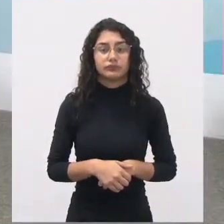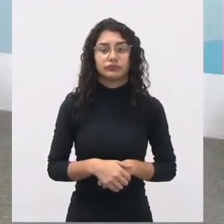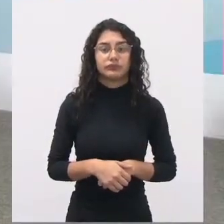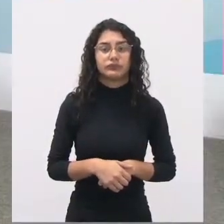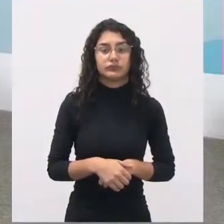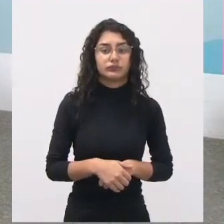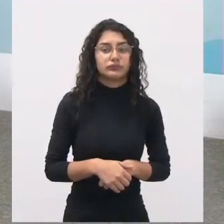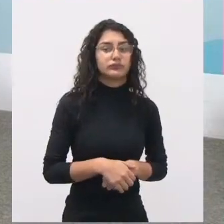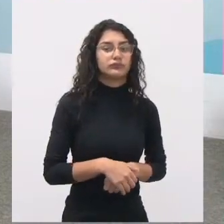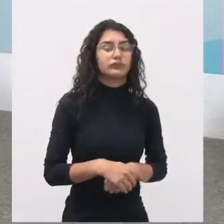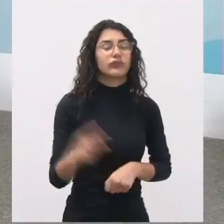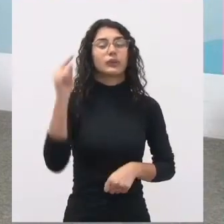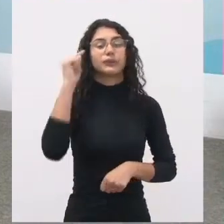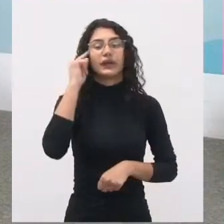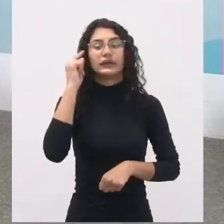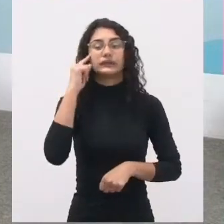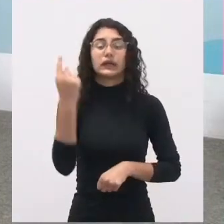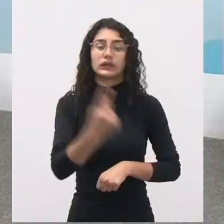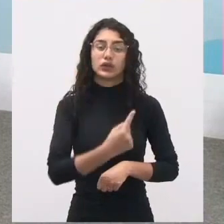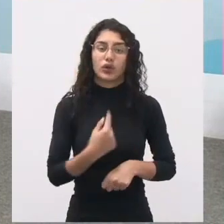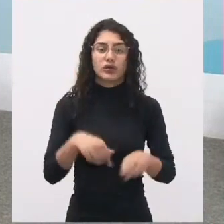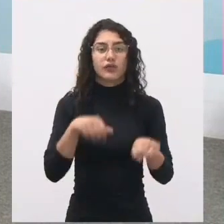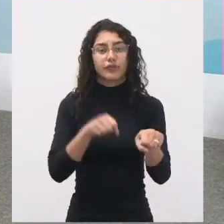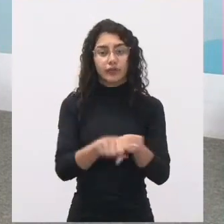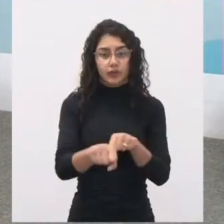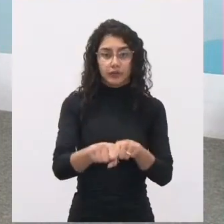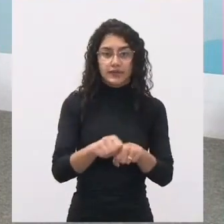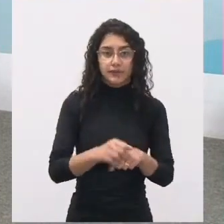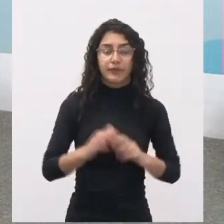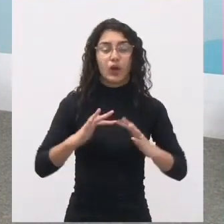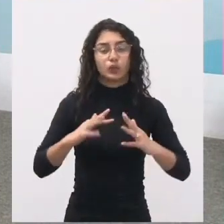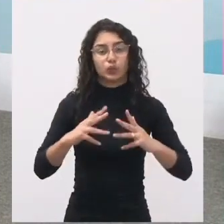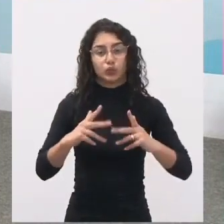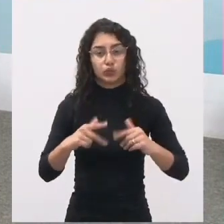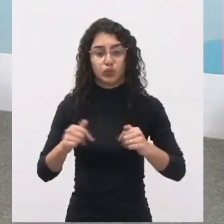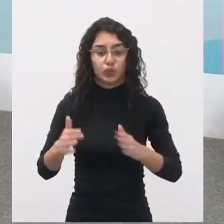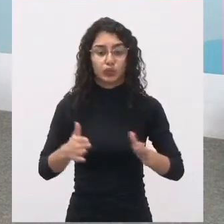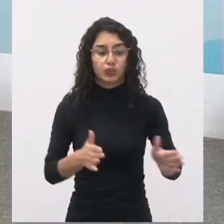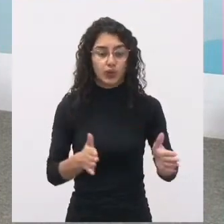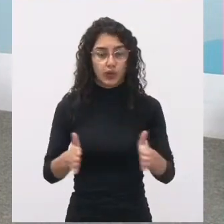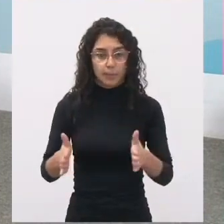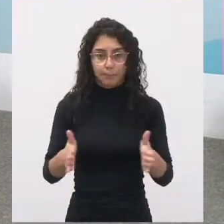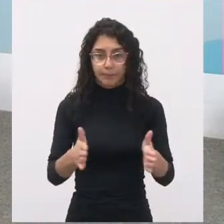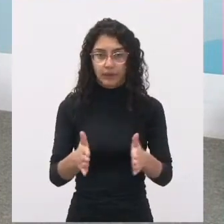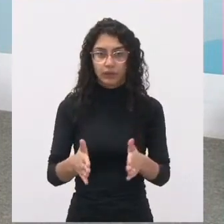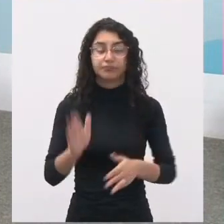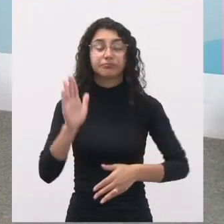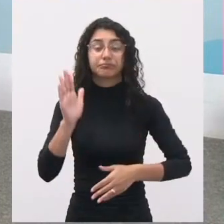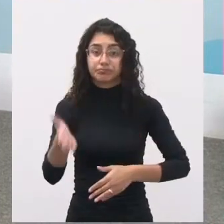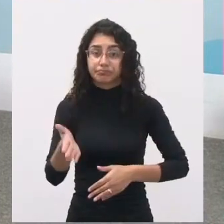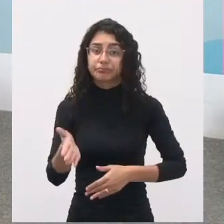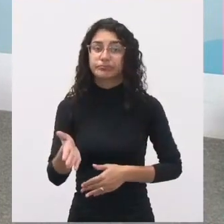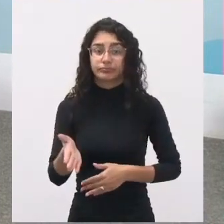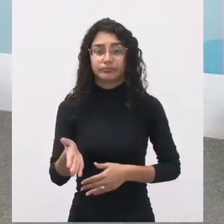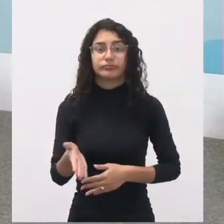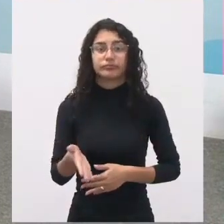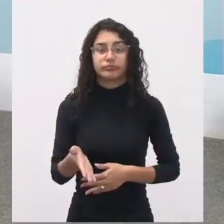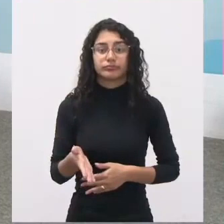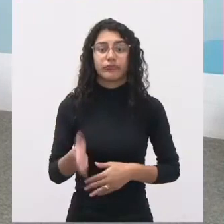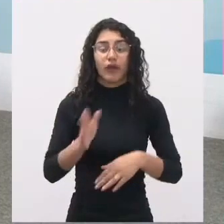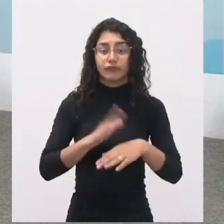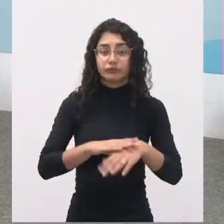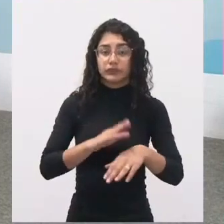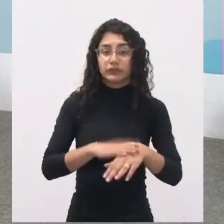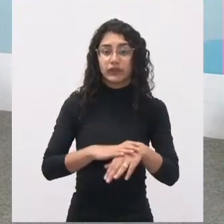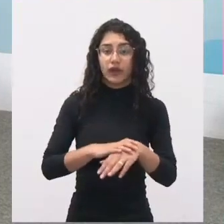Vamos pensar aqui a nossa formação, né? Todo o percurso que a gente já percorreu para chegarmos aqui, né,